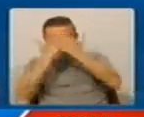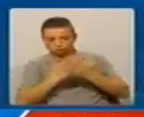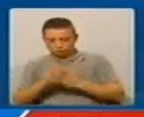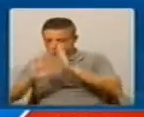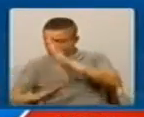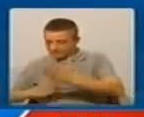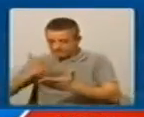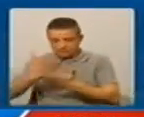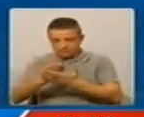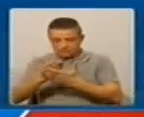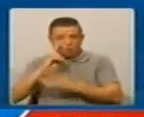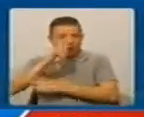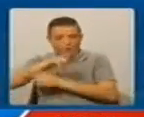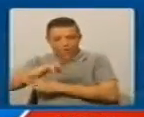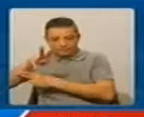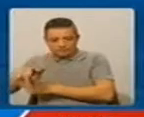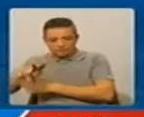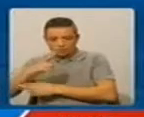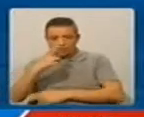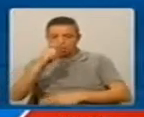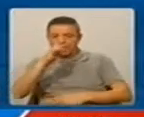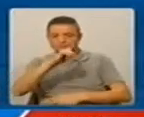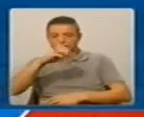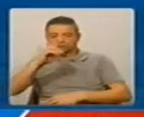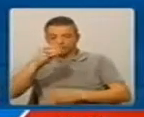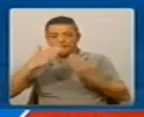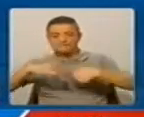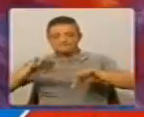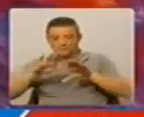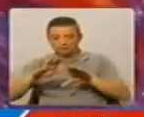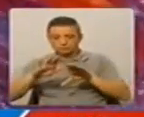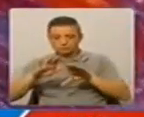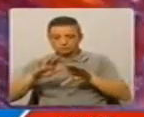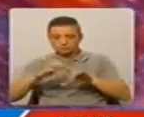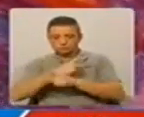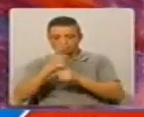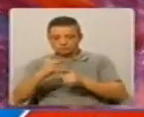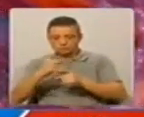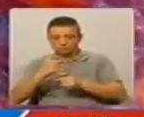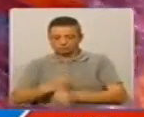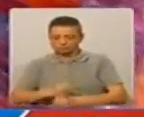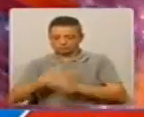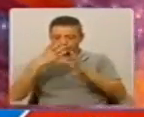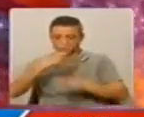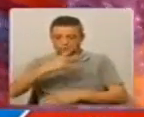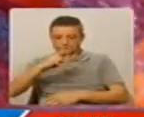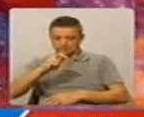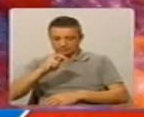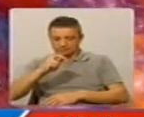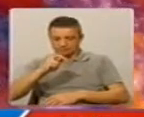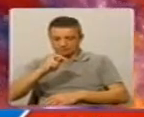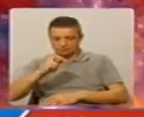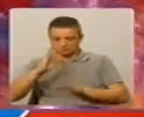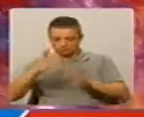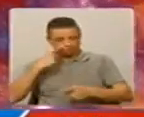estas observações foram apresentadas agora pelo ESO, contam-nos uma coisa curiosíssima. É que foram observados cerca de 93 quasares, nós hoje já